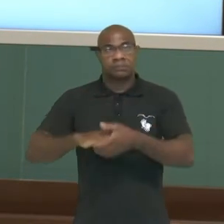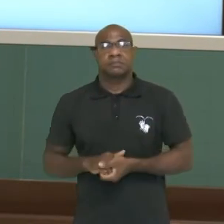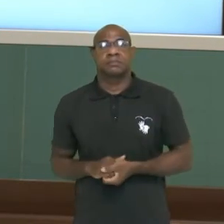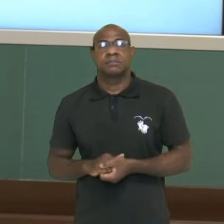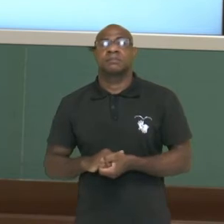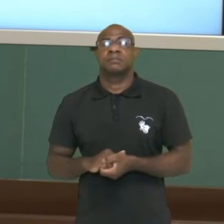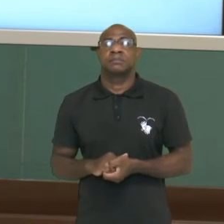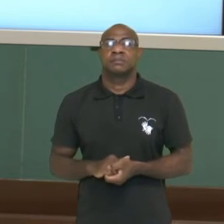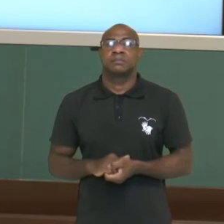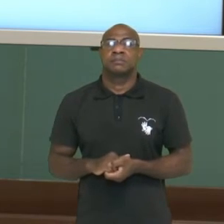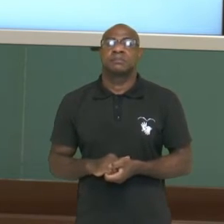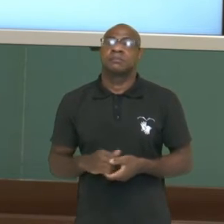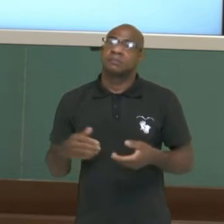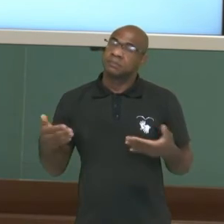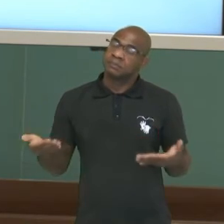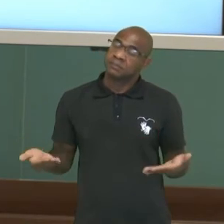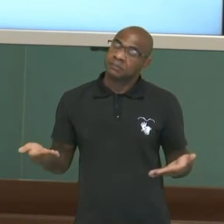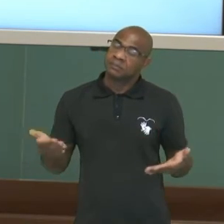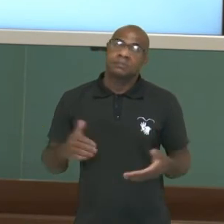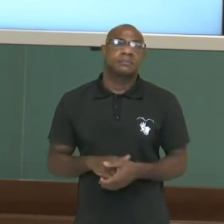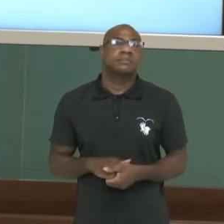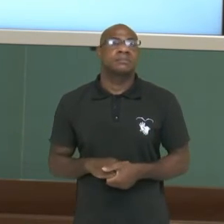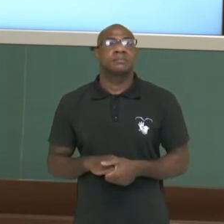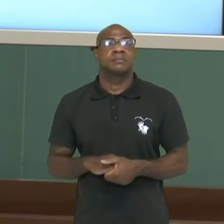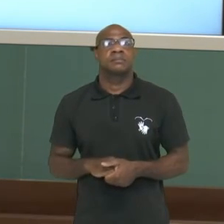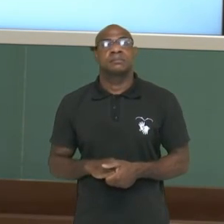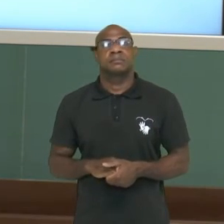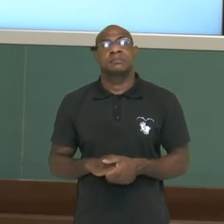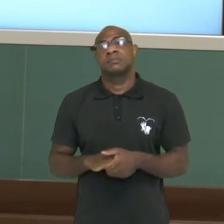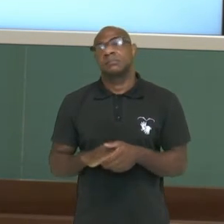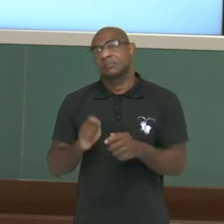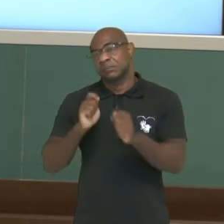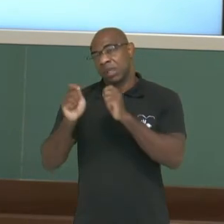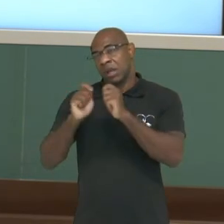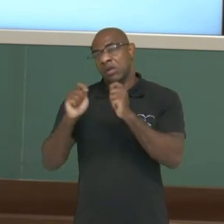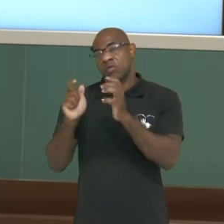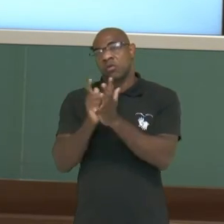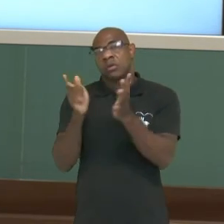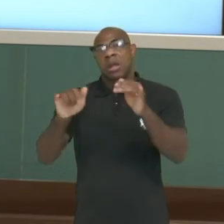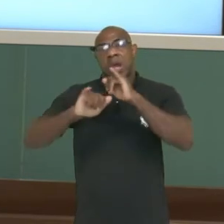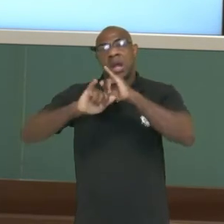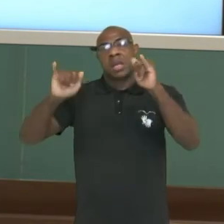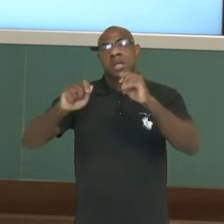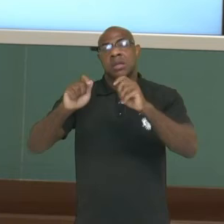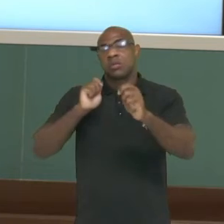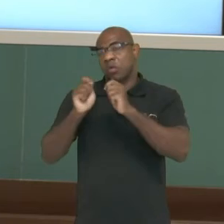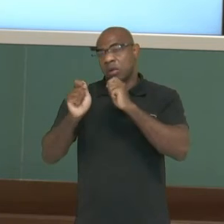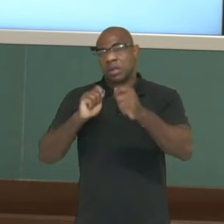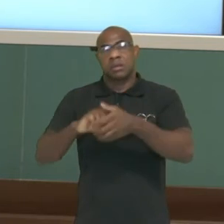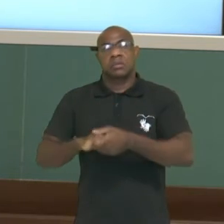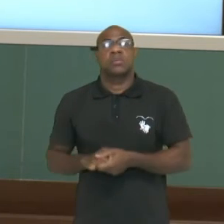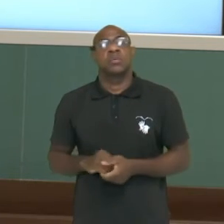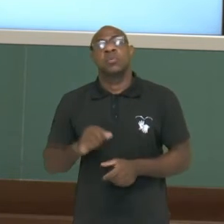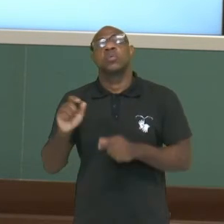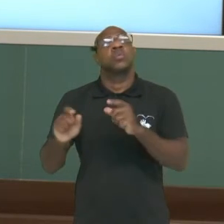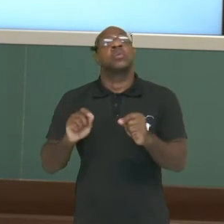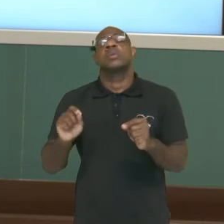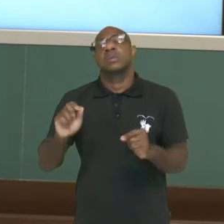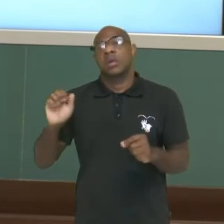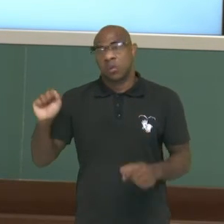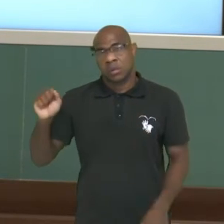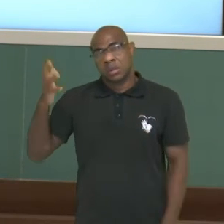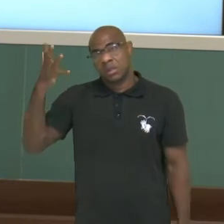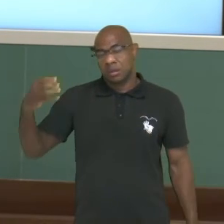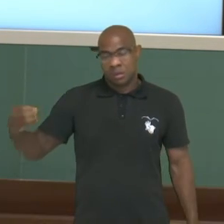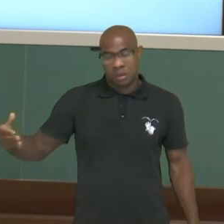tratando. Bom, aqui é uma manchete de jornal, né? Para a gente poder ter noção do que na atualidade